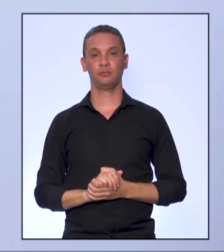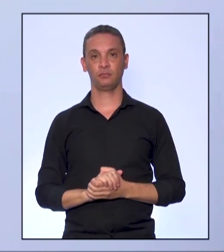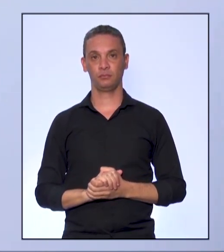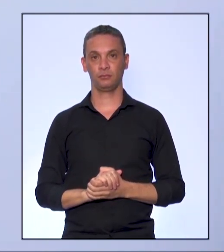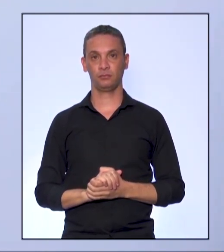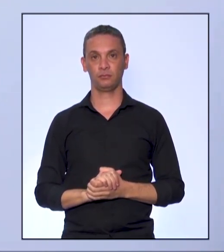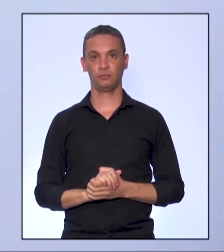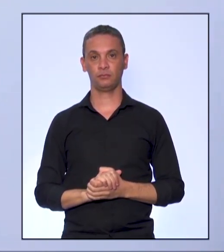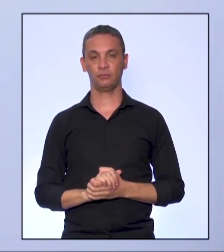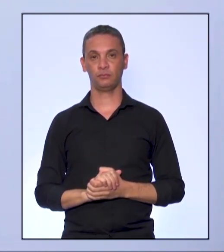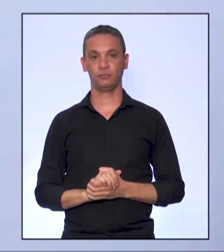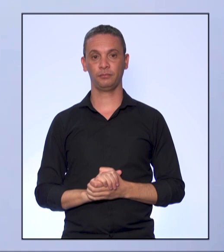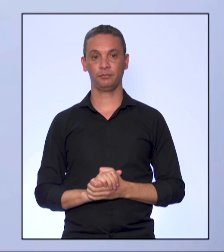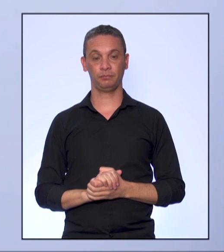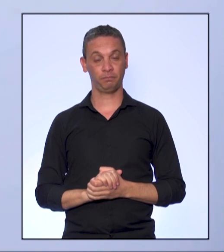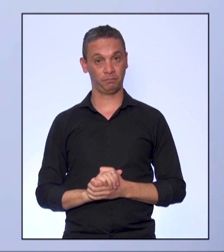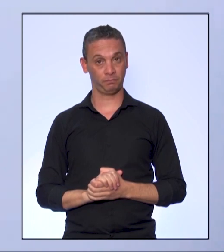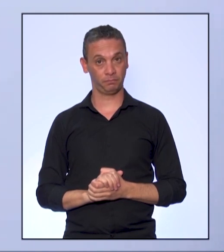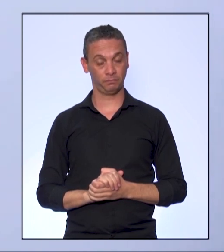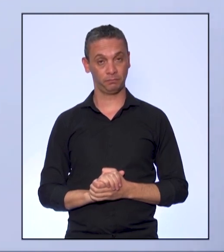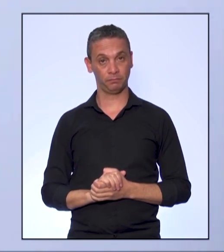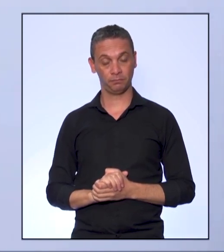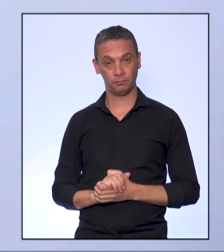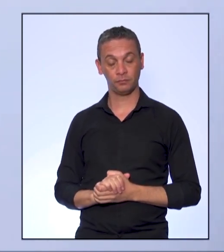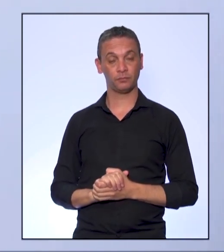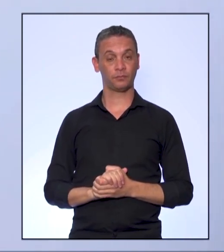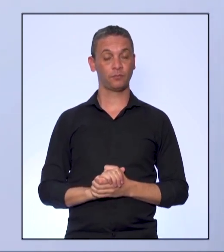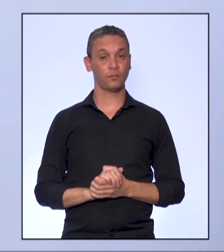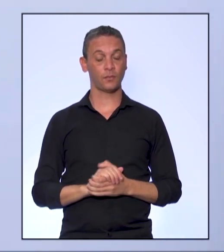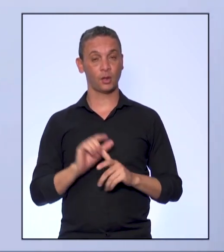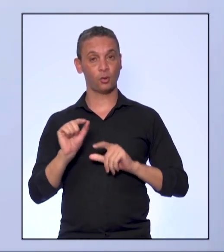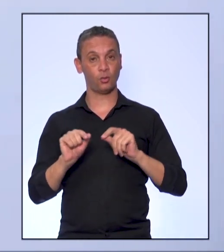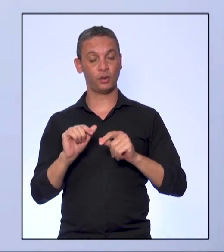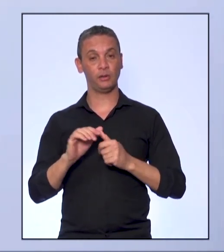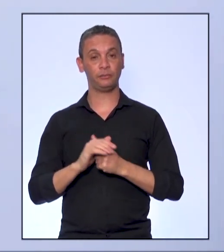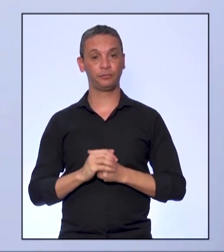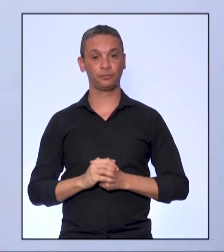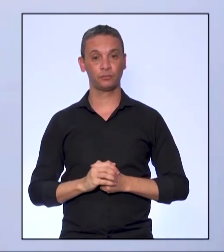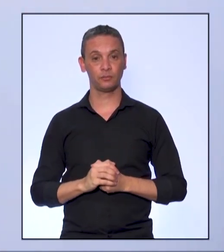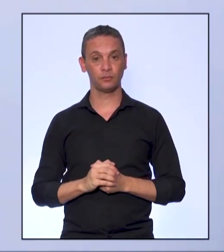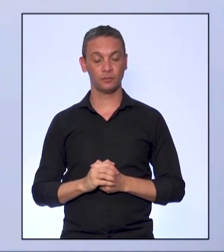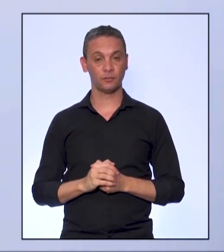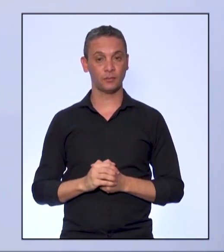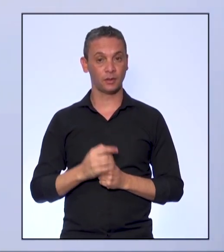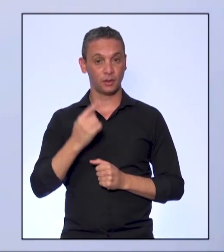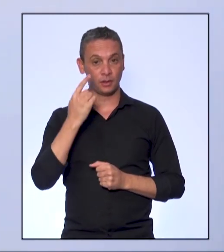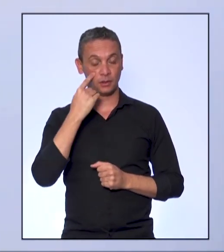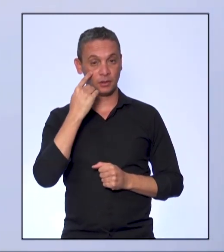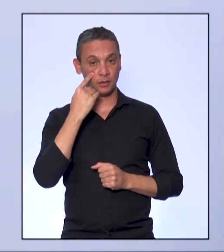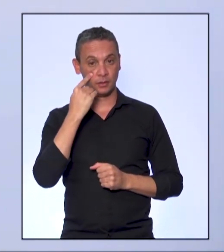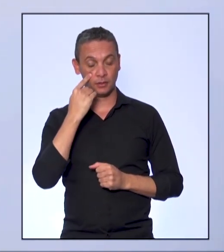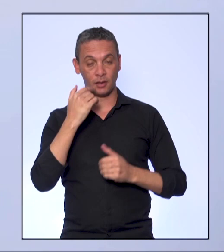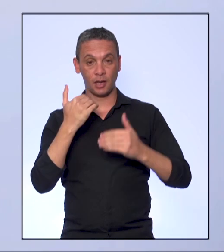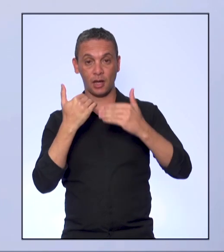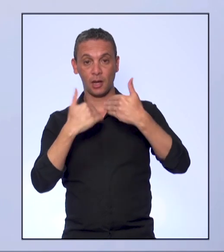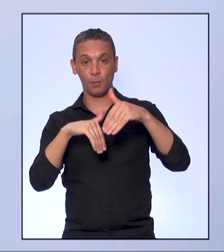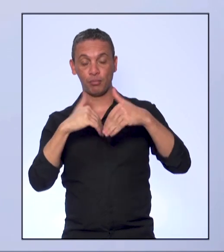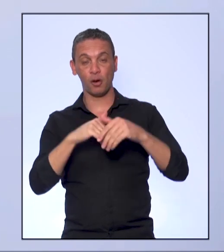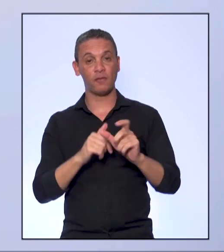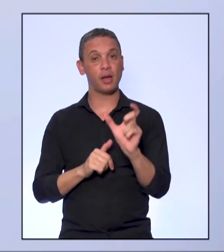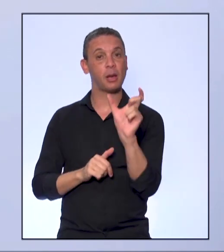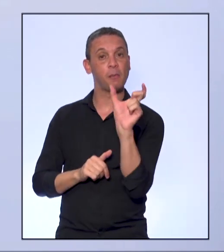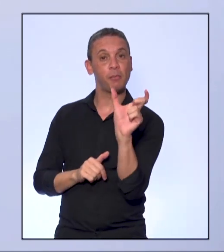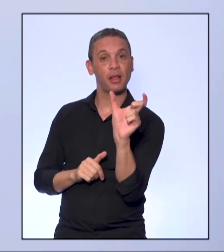DNA. E olha que interessante. Com toda a calma do mundo, tá? Toda vez que você encontrar em prova esse termo aqui,